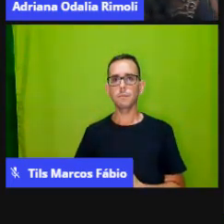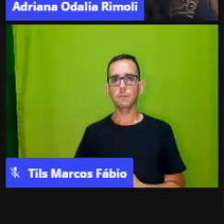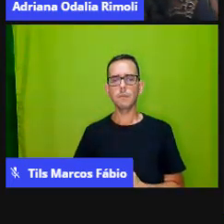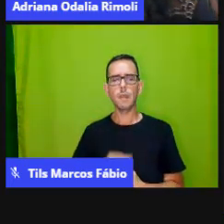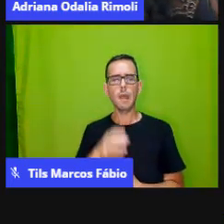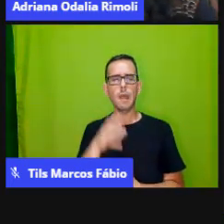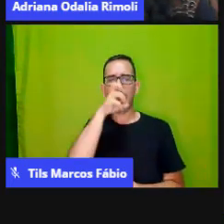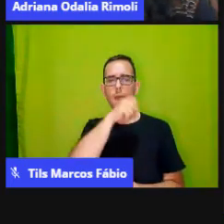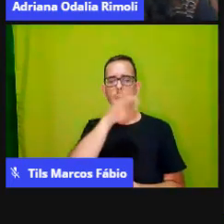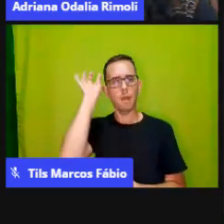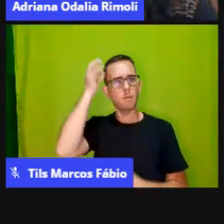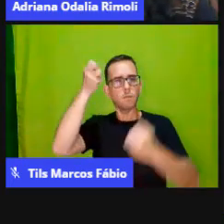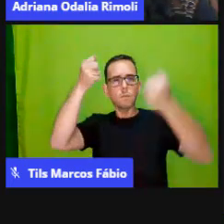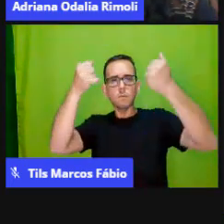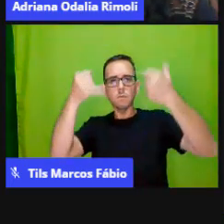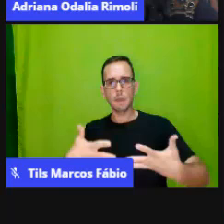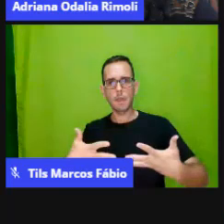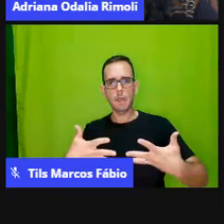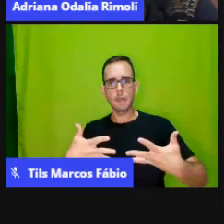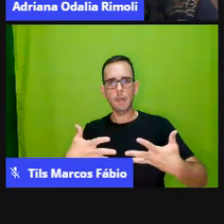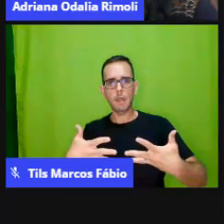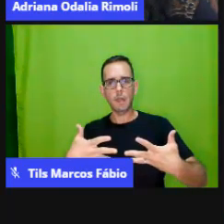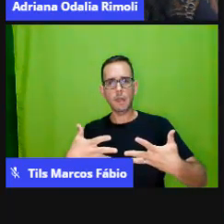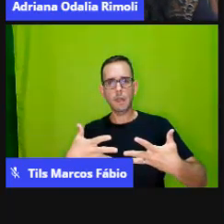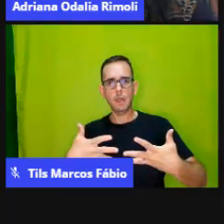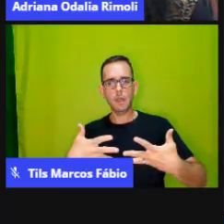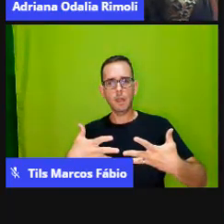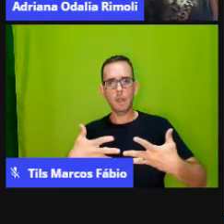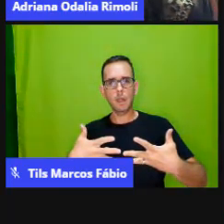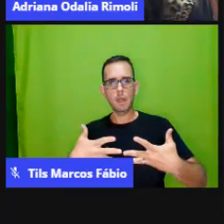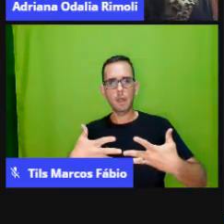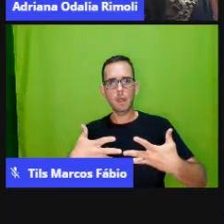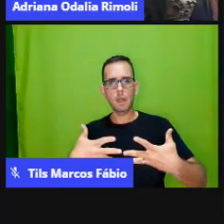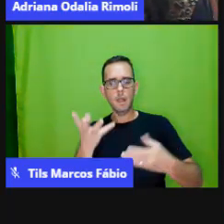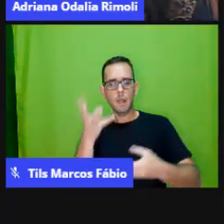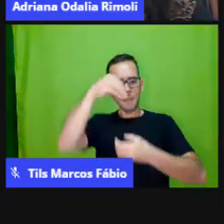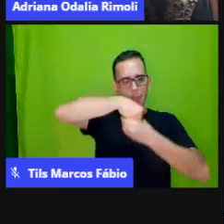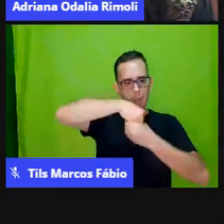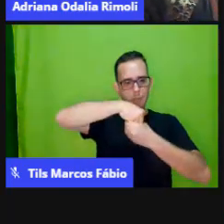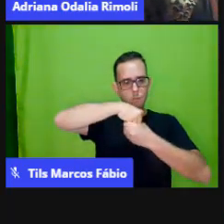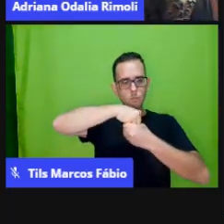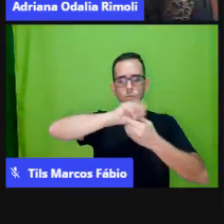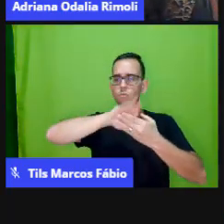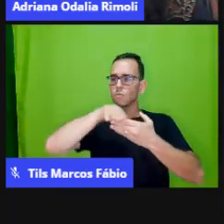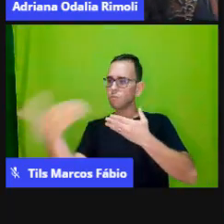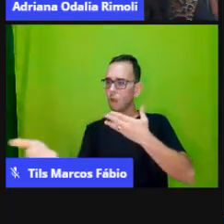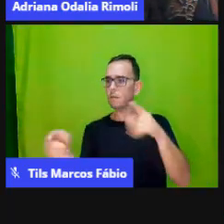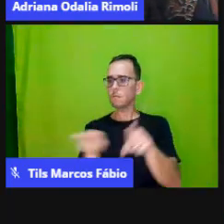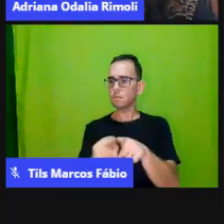Rapidamente, eu vou falar do indoor e outdoor, que são os gatos que a gente chama de